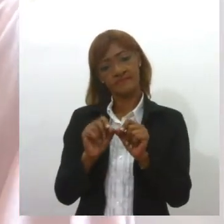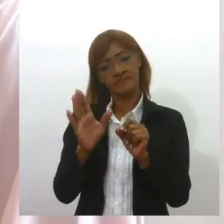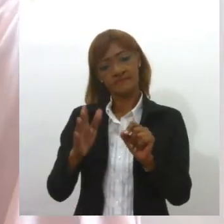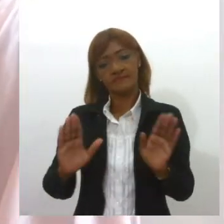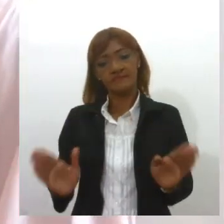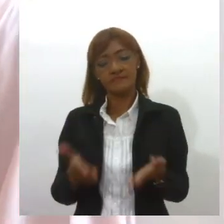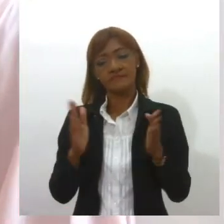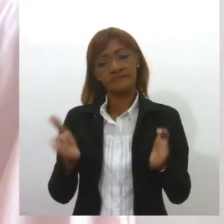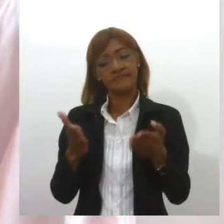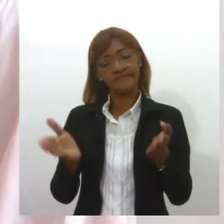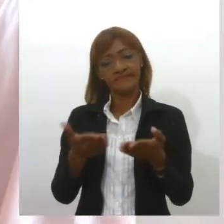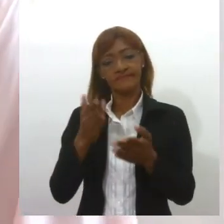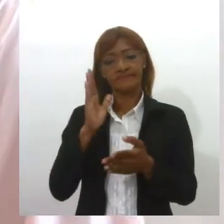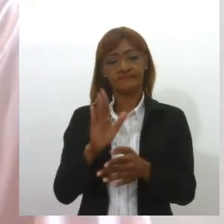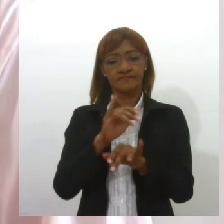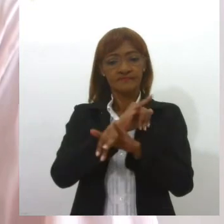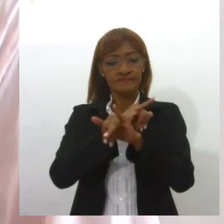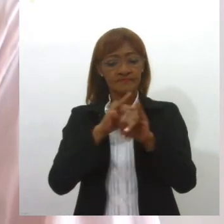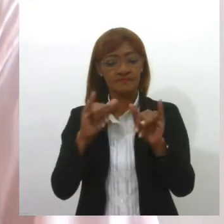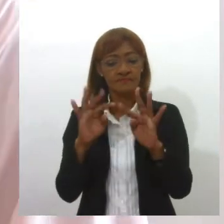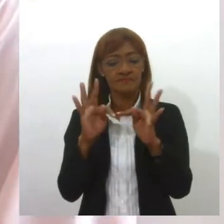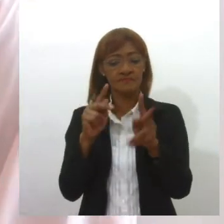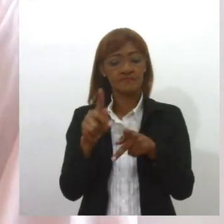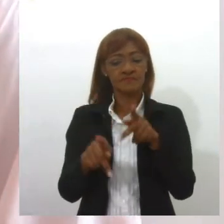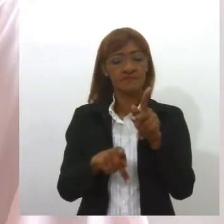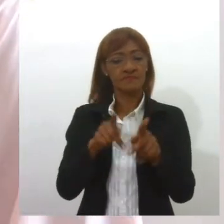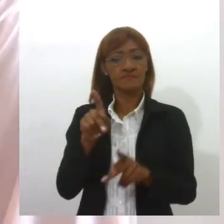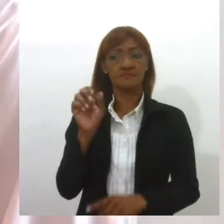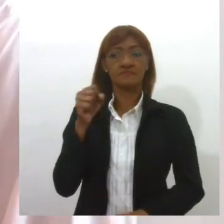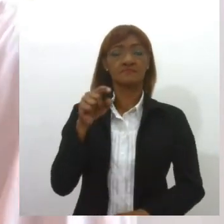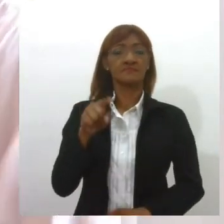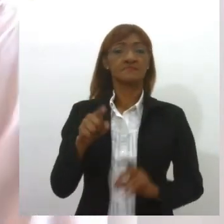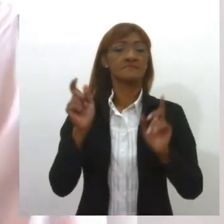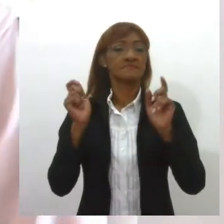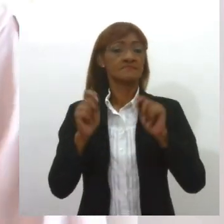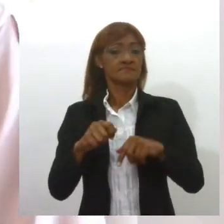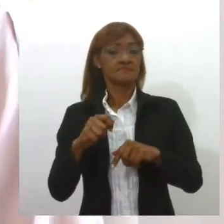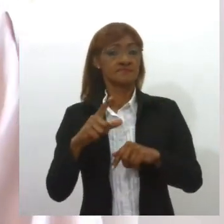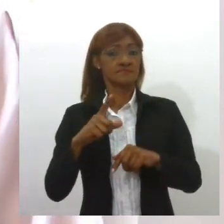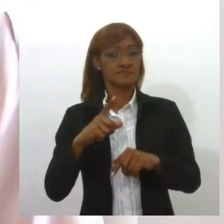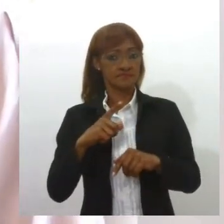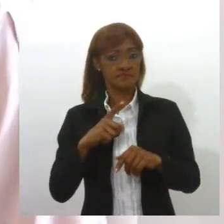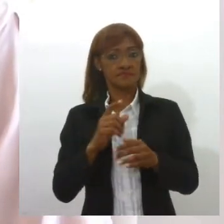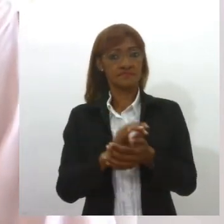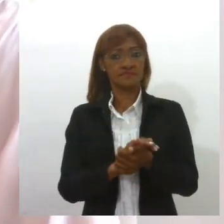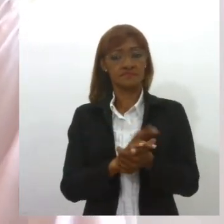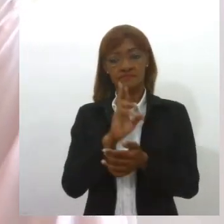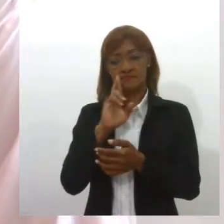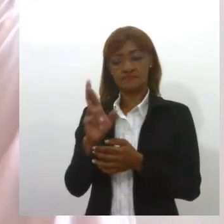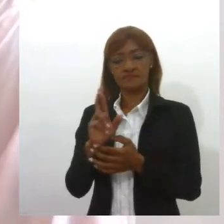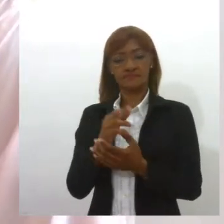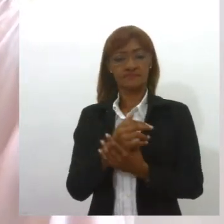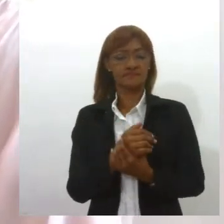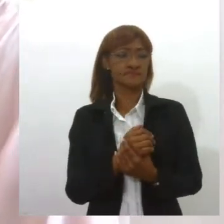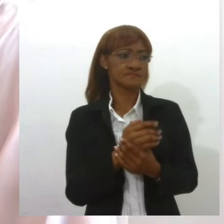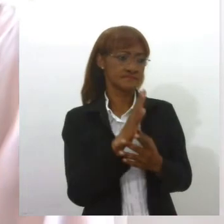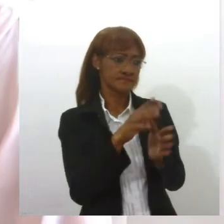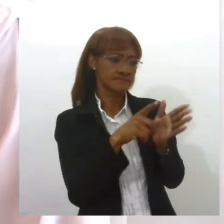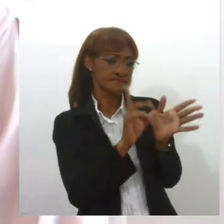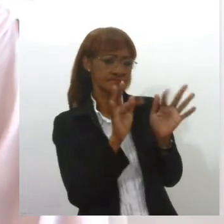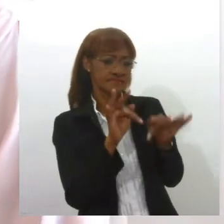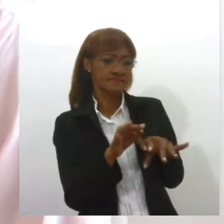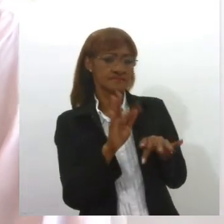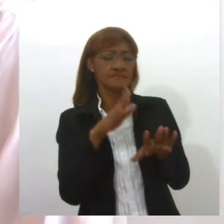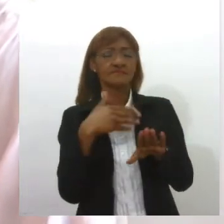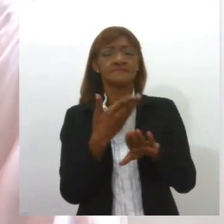essa disseminação, né, para que a população sergipana ela possa ter acesso a esses resultados, né? Só para a gente encerrar, até